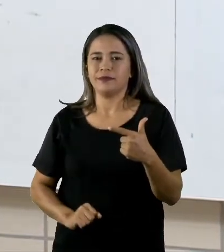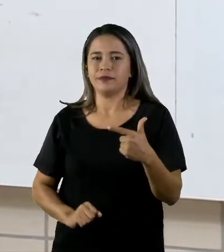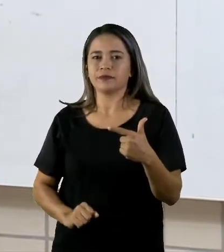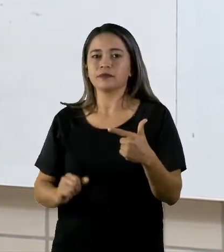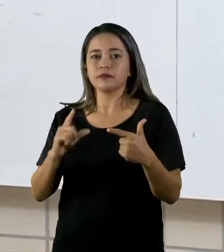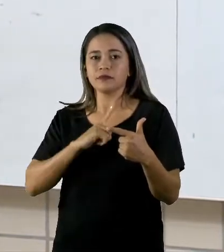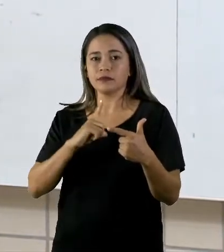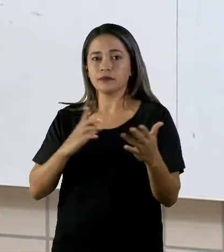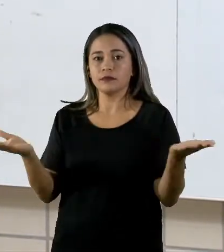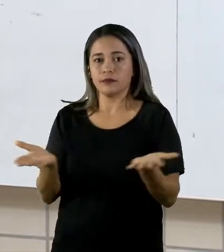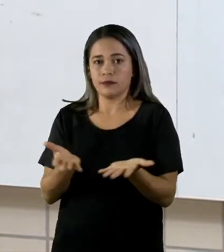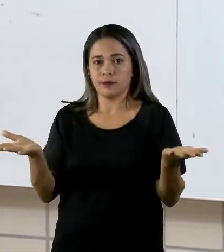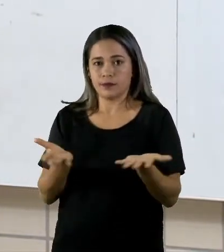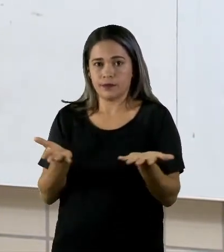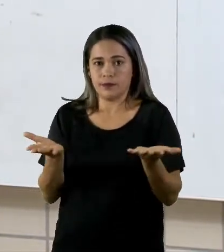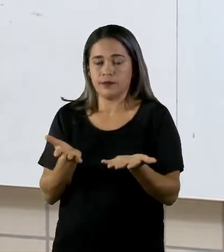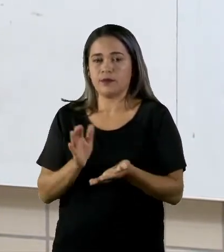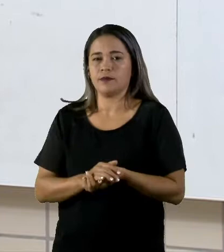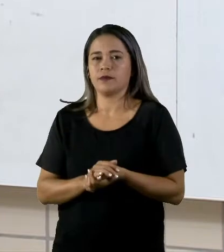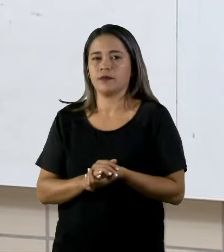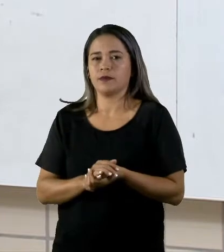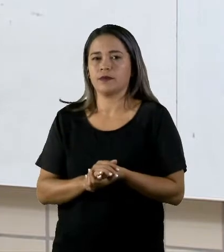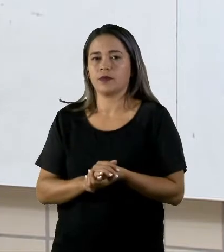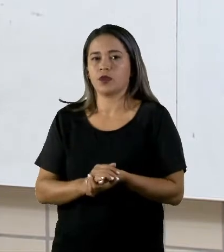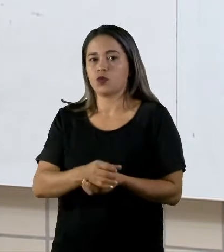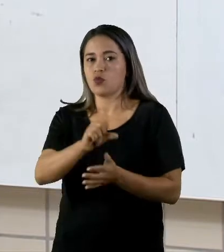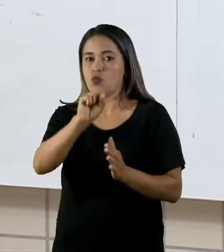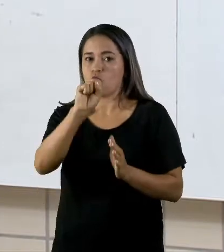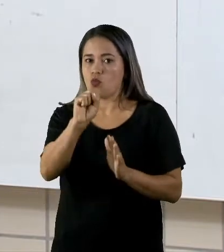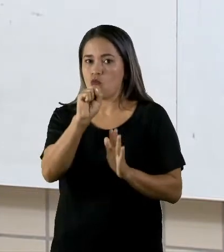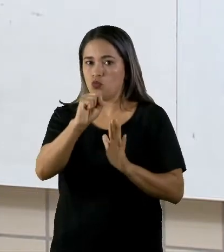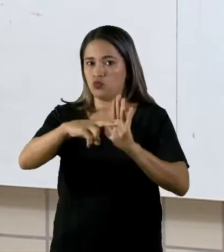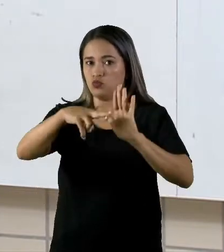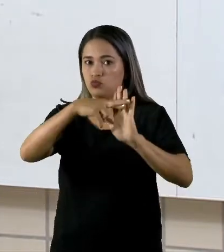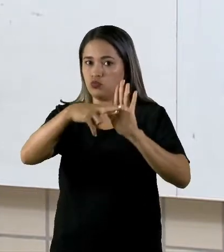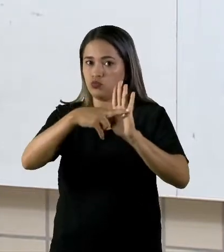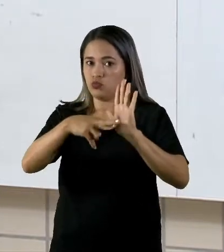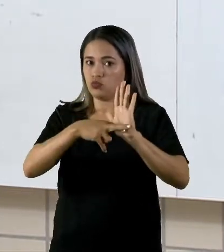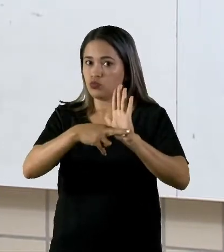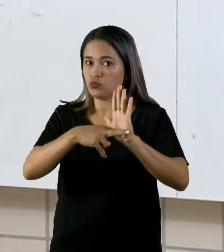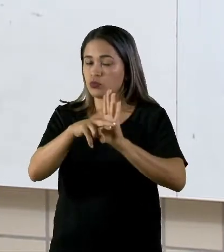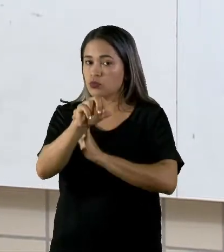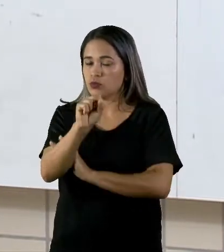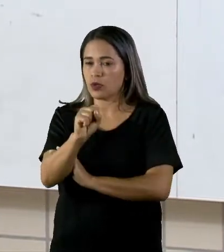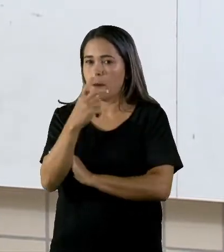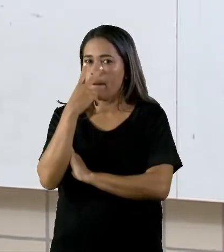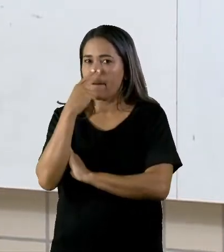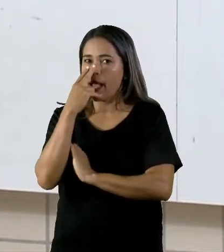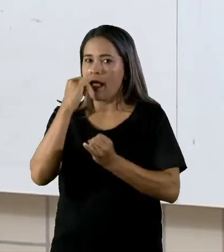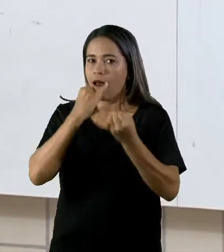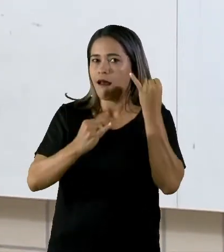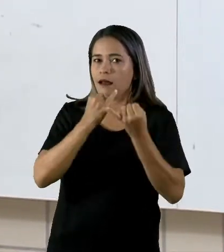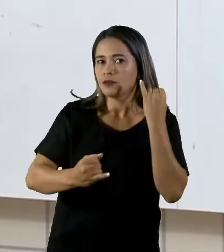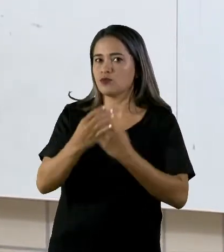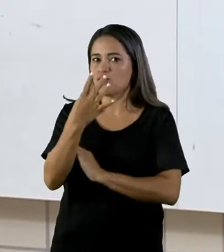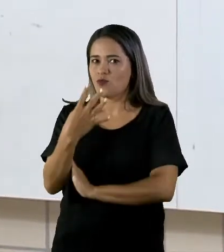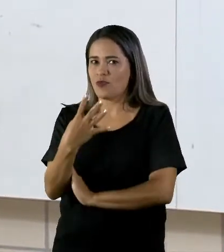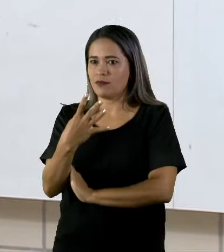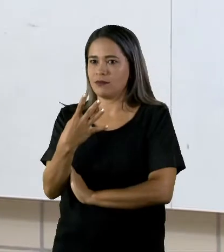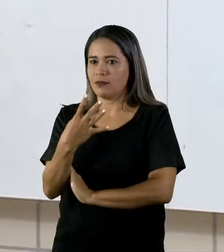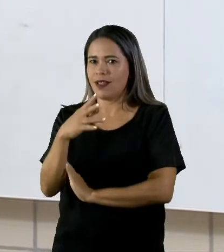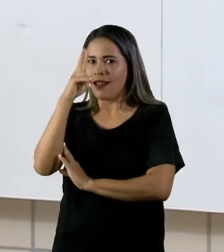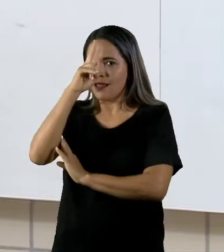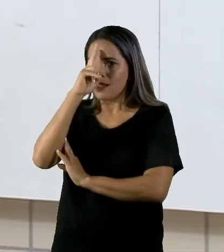temos agora o critério do 8. O critério do 8 é muito parecido com o do 4. O do 4,